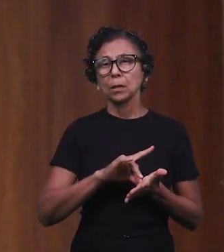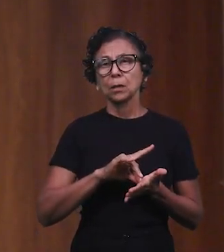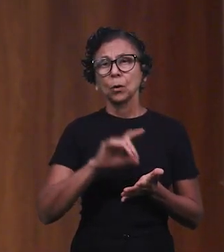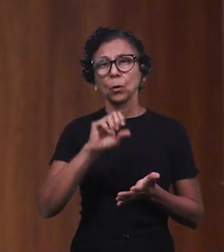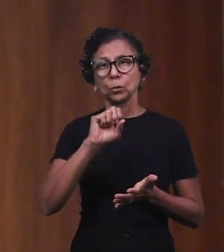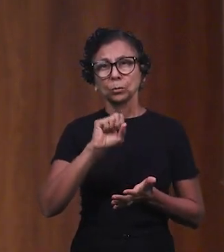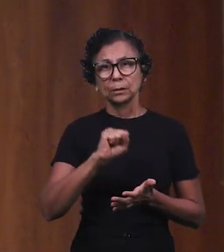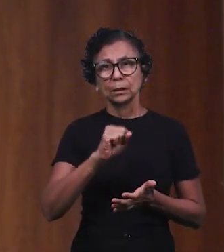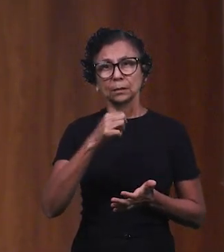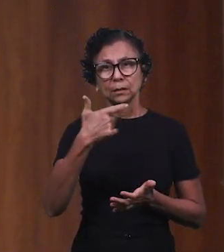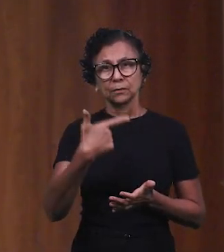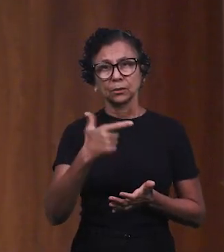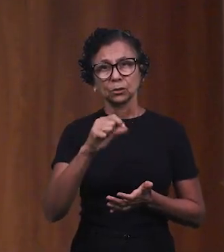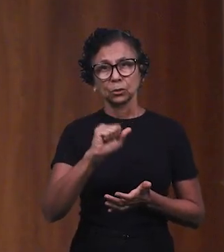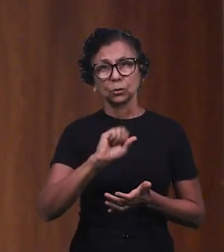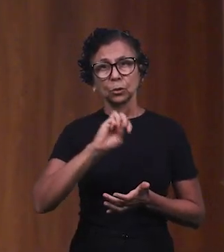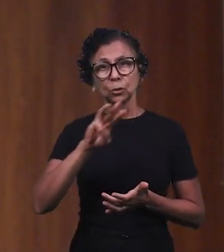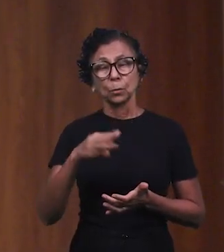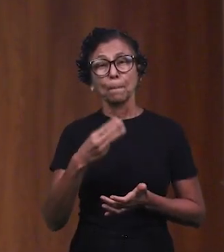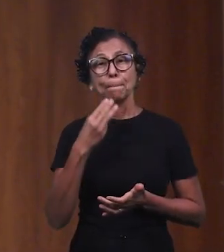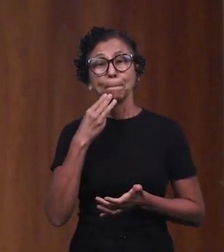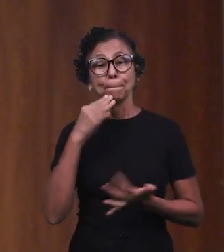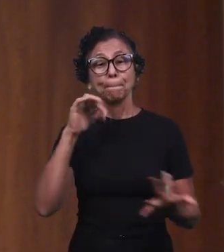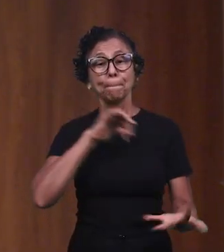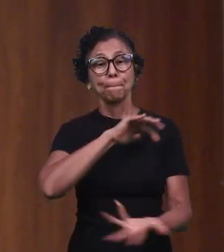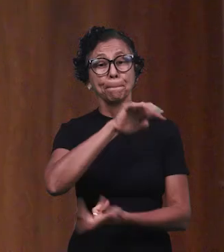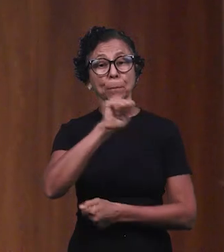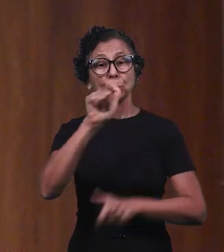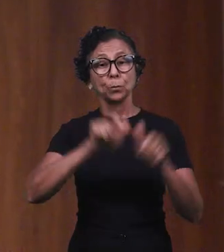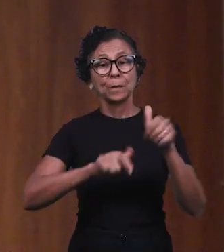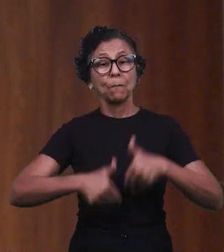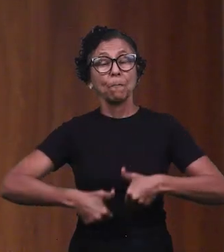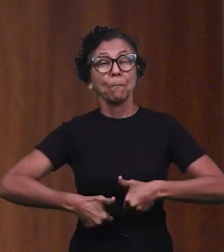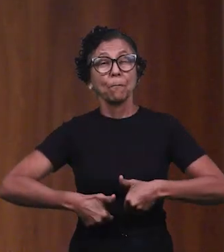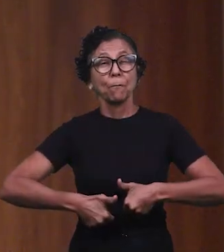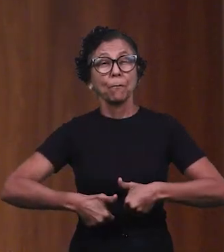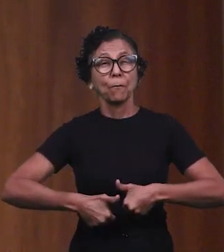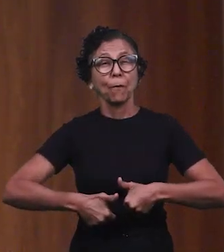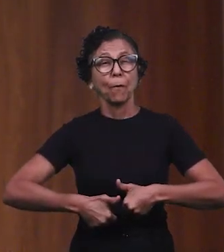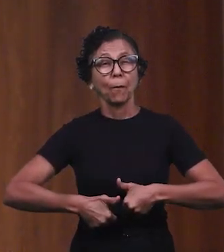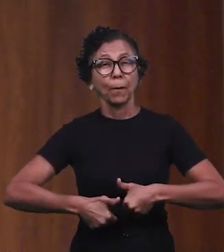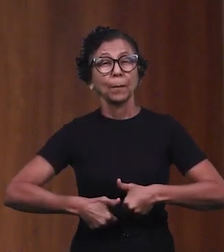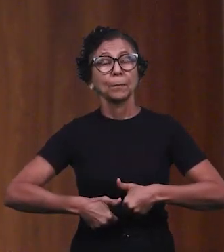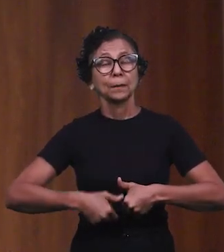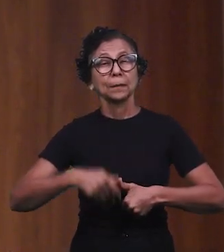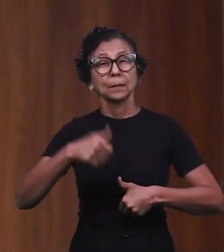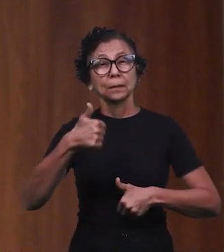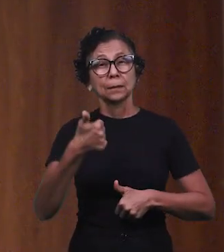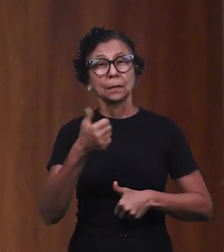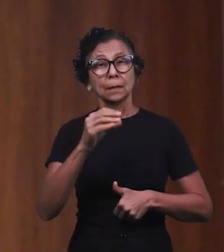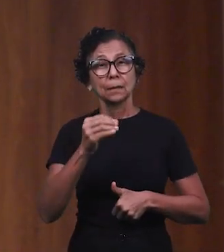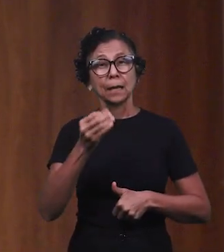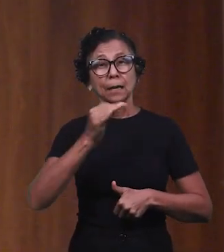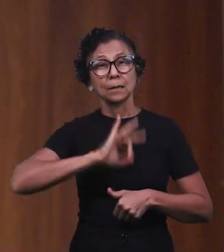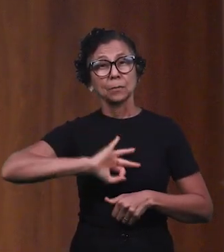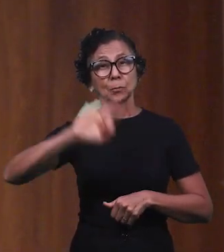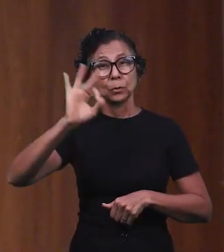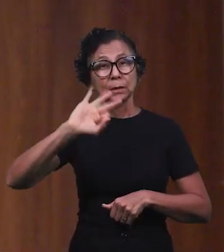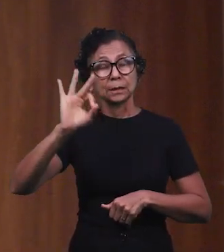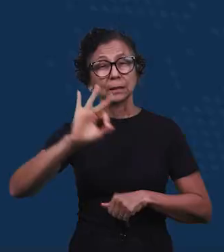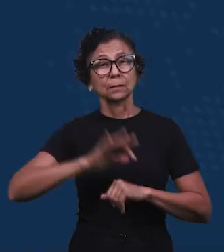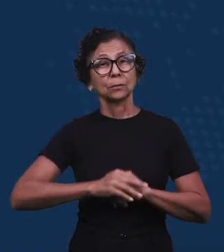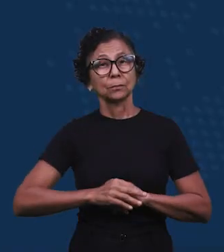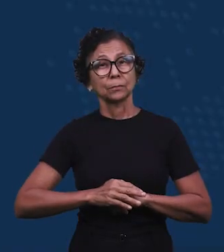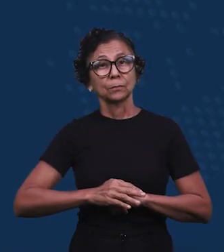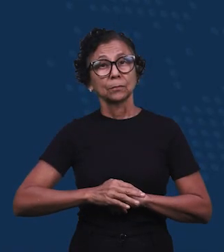828 milhões de pessoas em todo o mundo estão passando fome, um aumento de 10% nos últimos 5